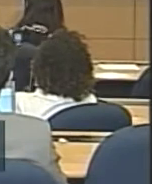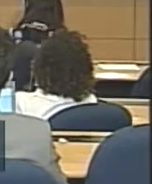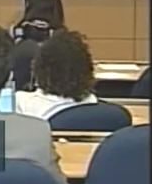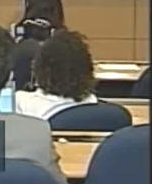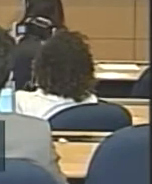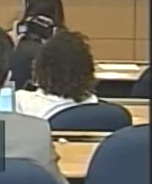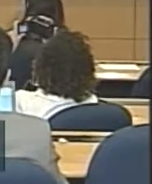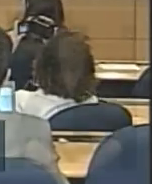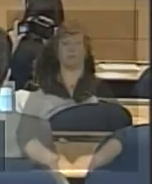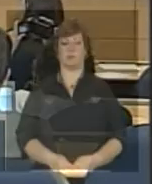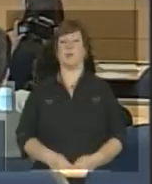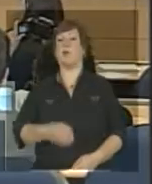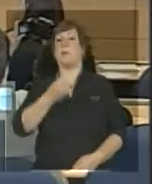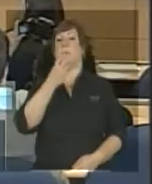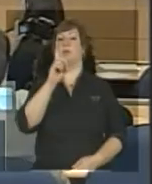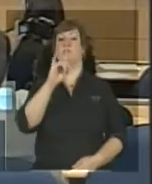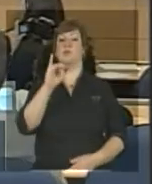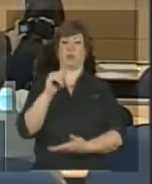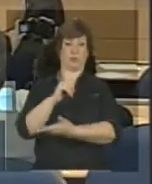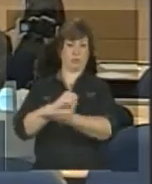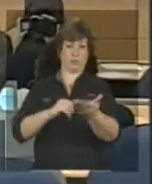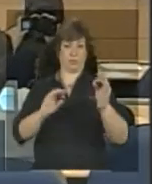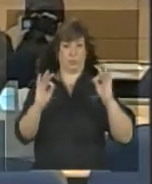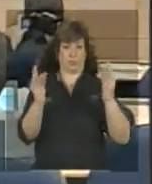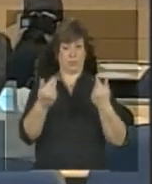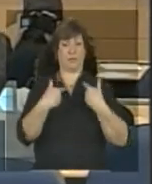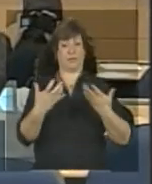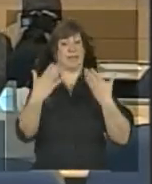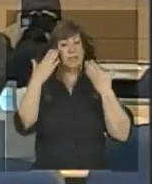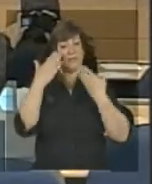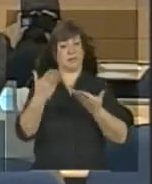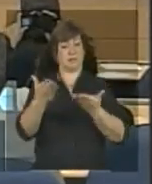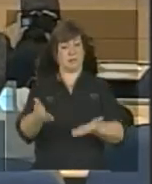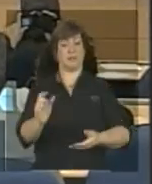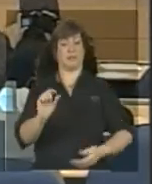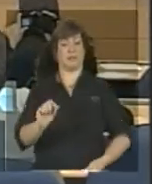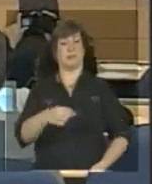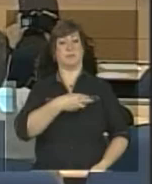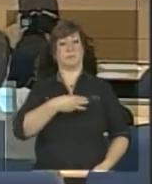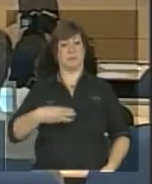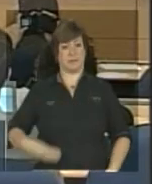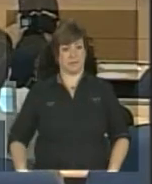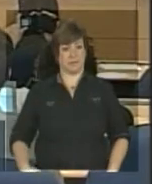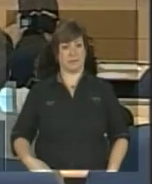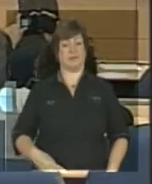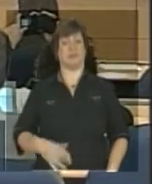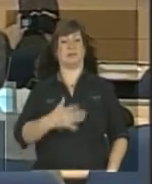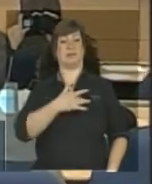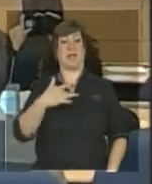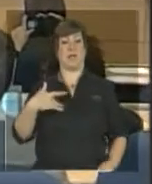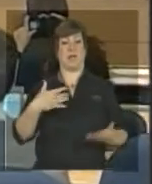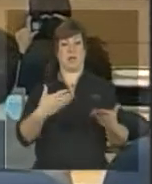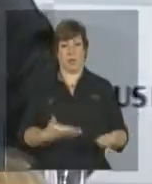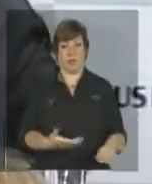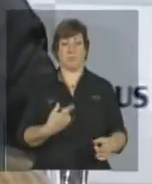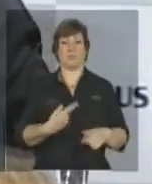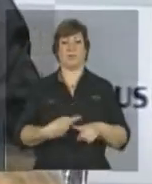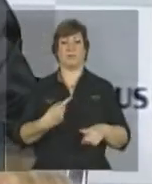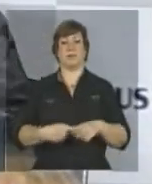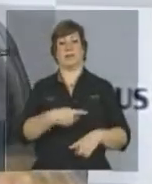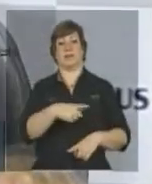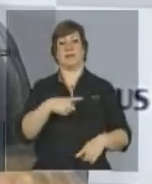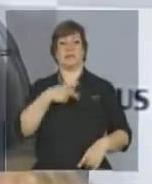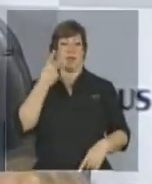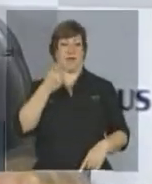Está desligado. Bom dia a todos. Queria agradecer ao senhor ministro Alexandre Padilha pela deferência em de fazer